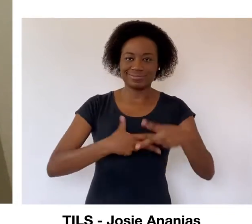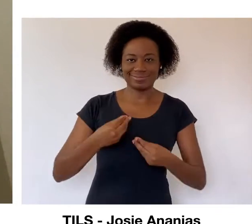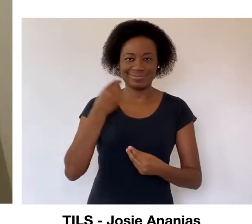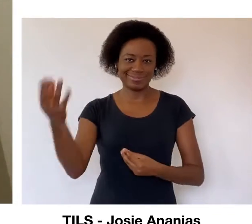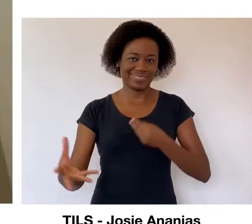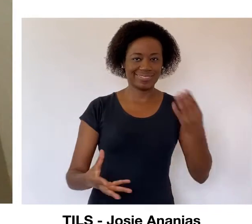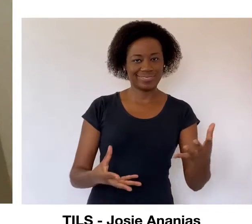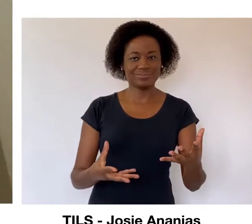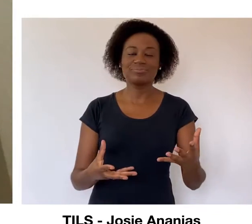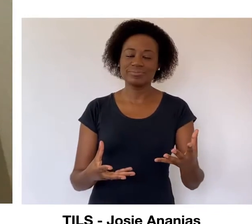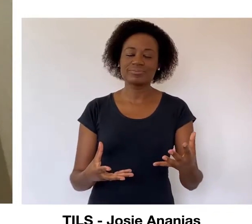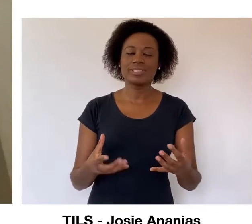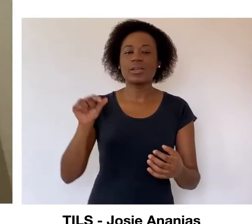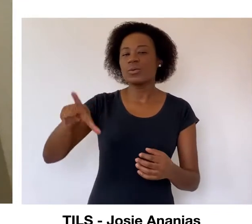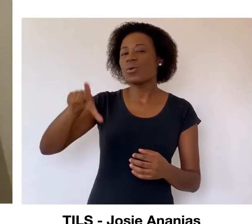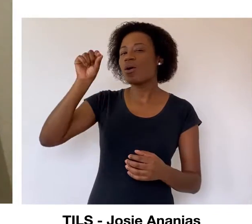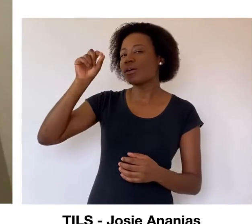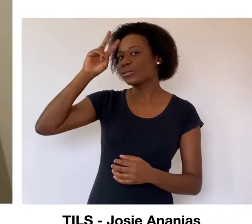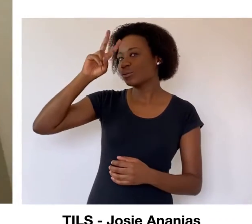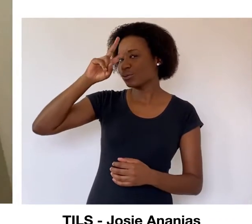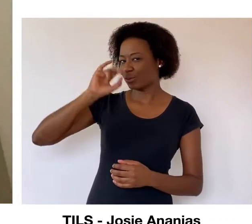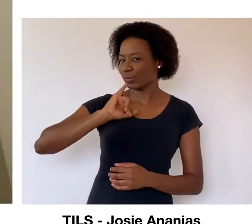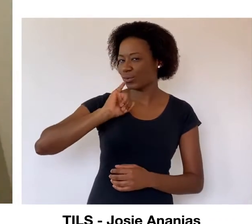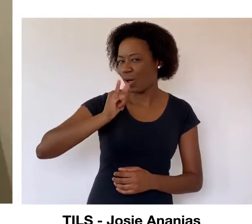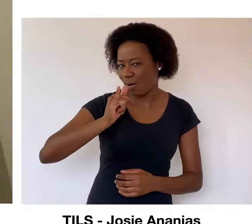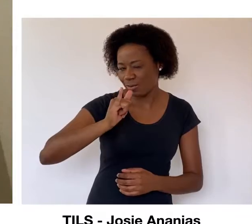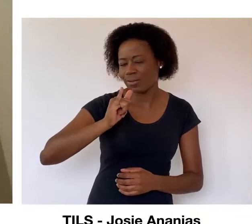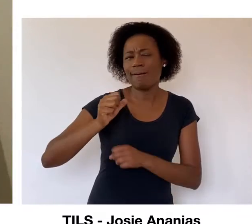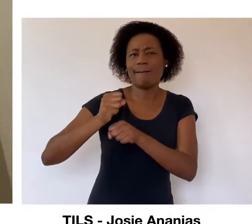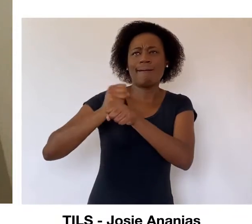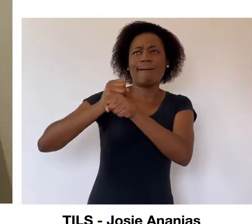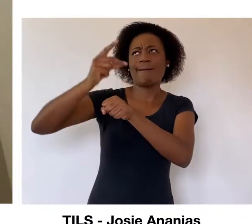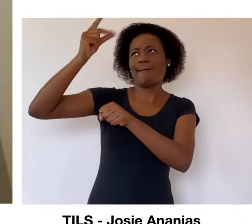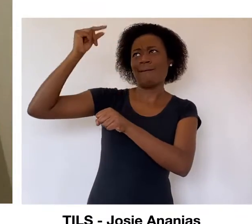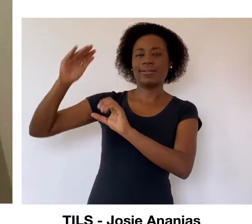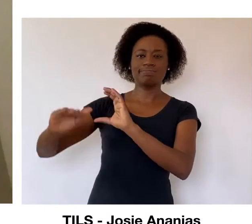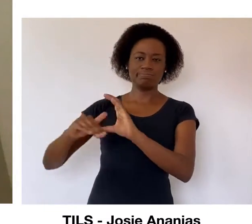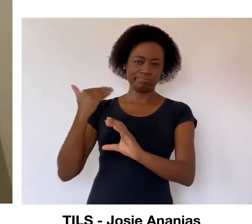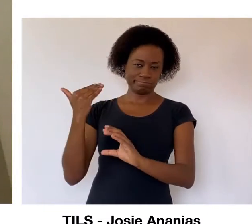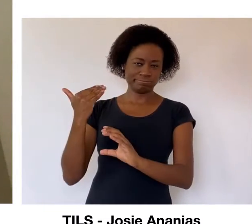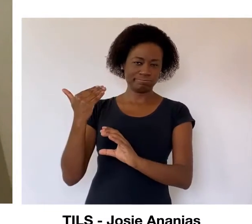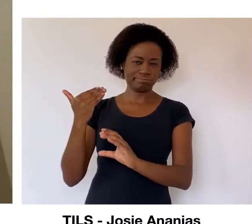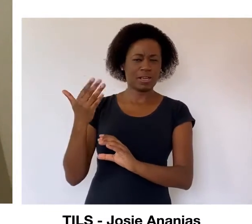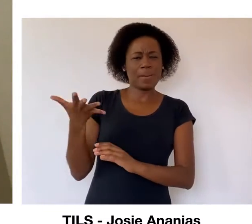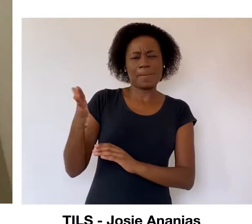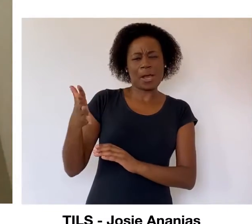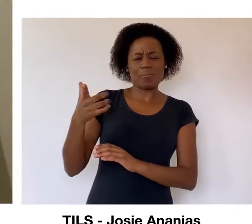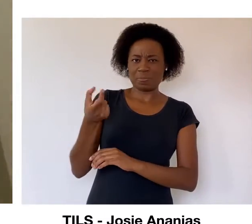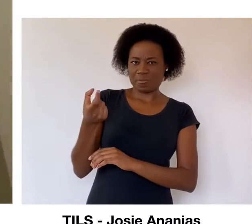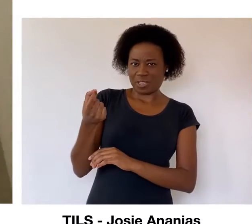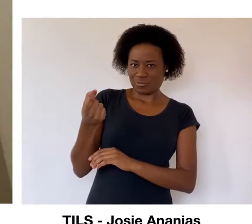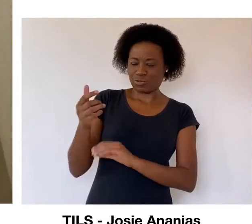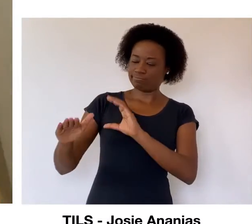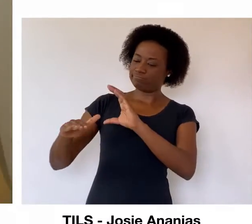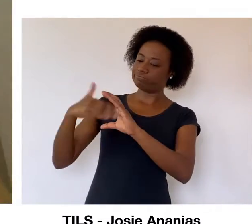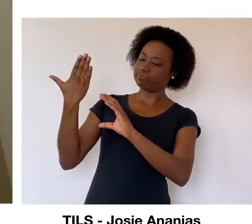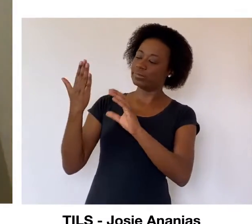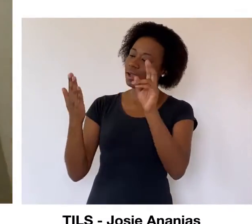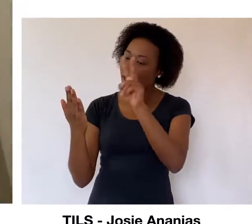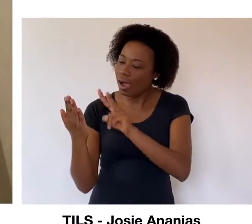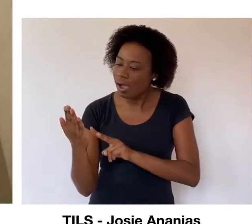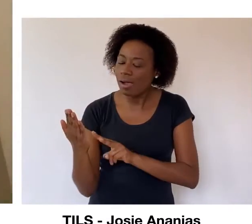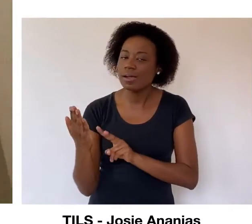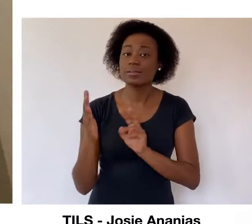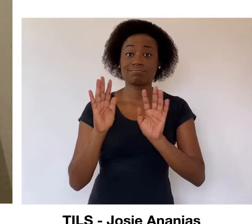uma história que me veio por e-mail há muitos anos. Acho que há uns 20 anos eu recebi essa história, por isso eu não